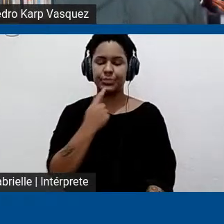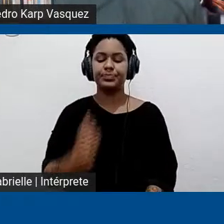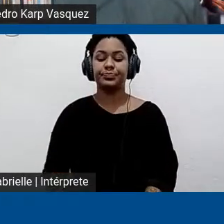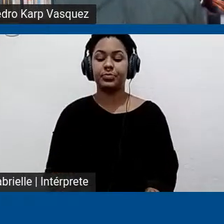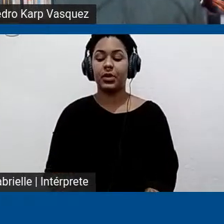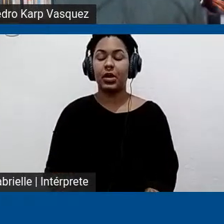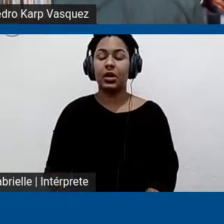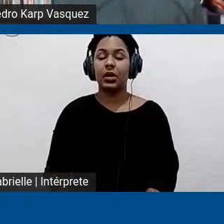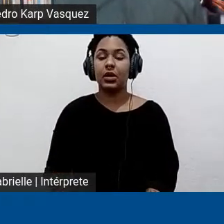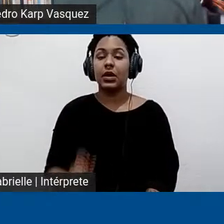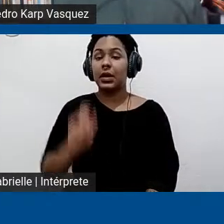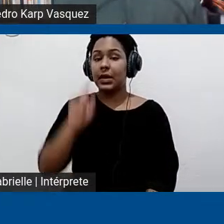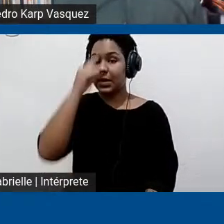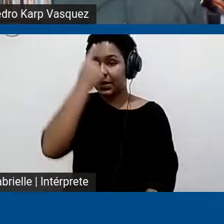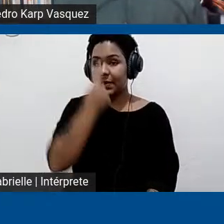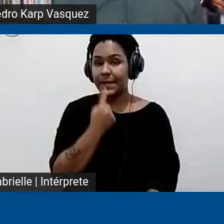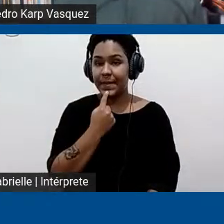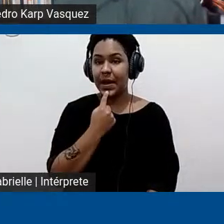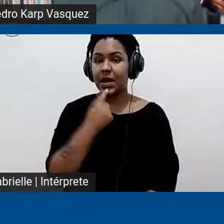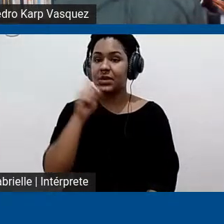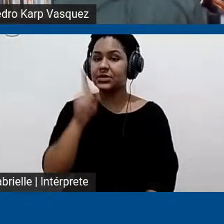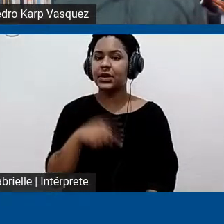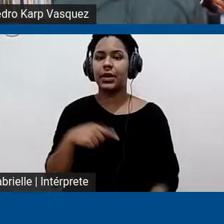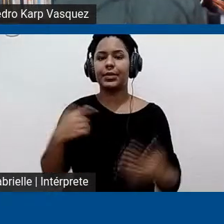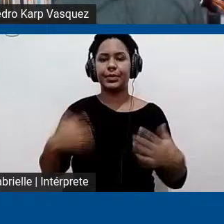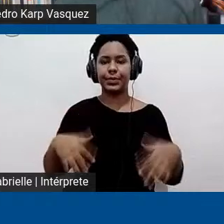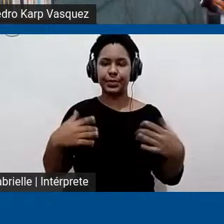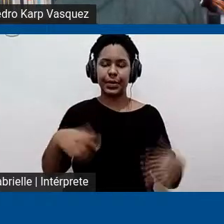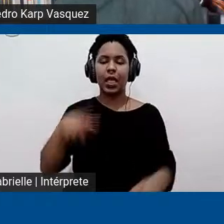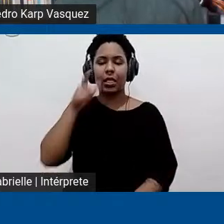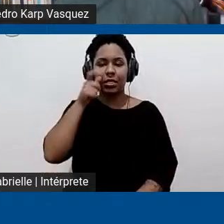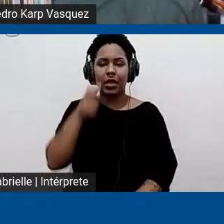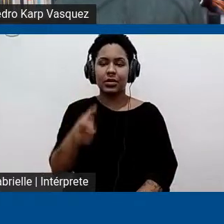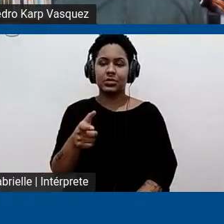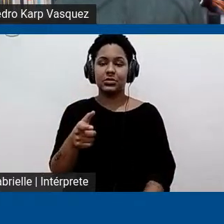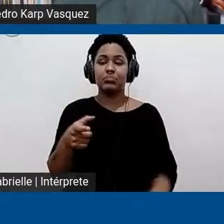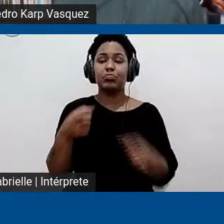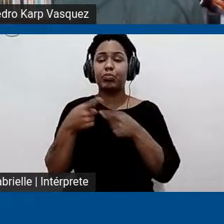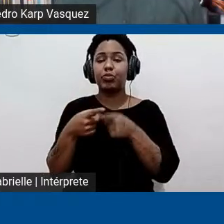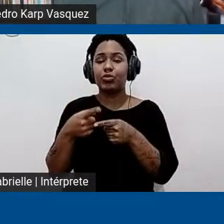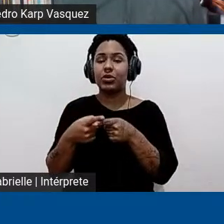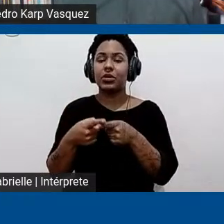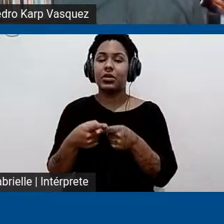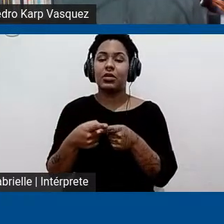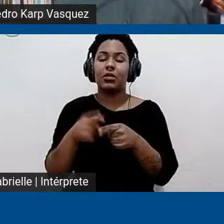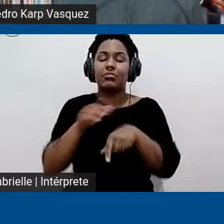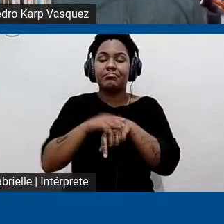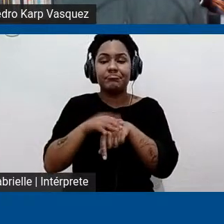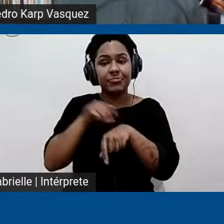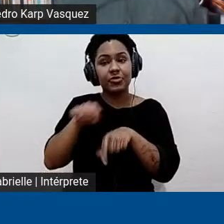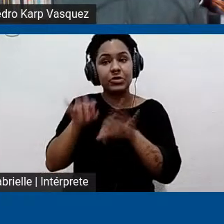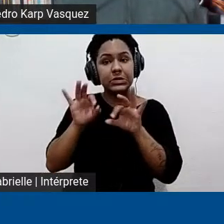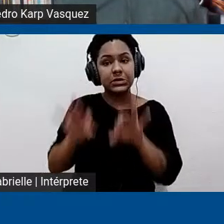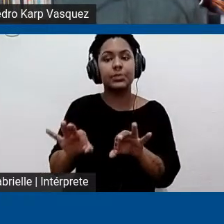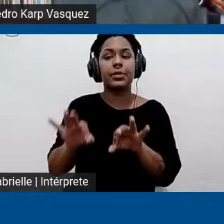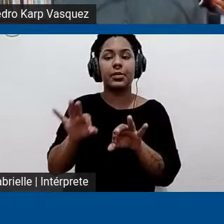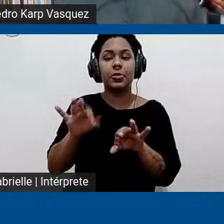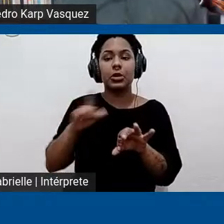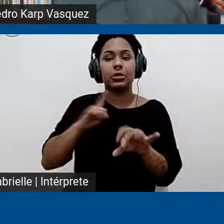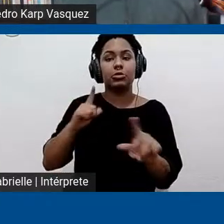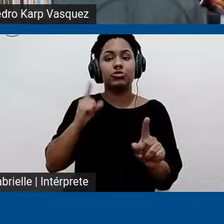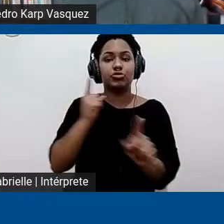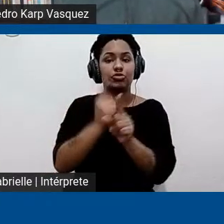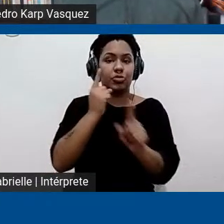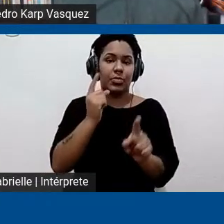imagens são muito interessantes porque você realmente faz uma descoberta.